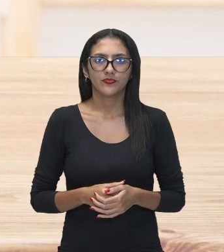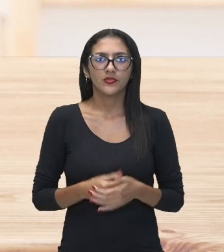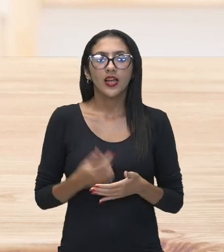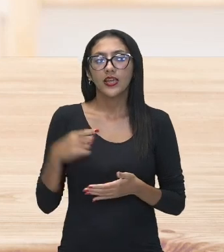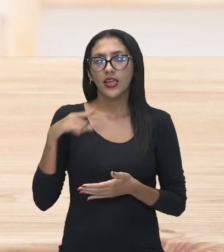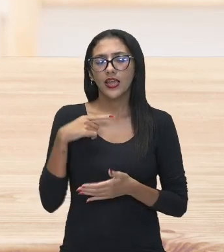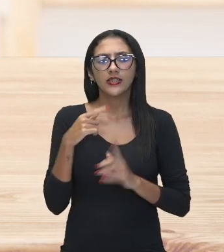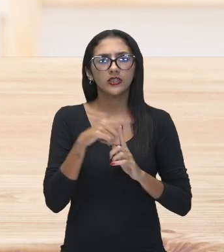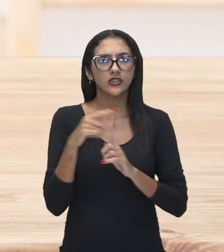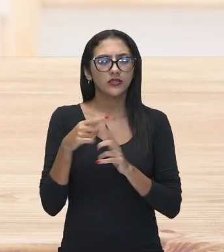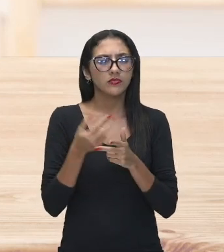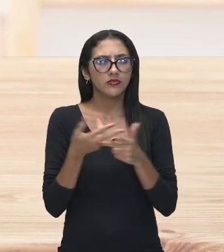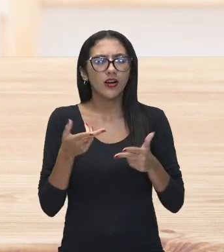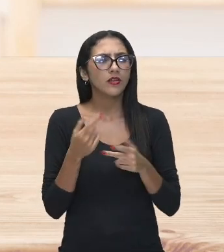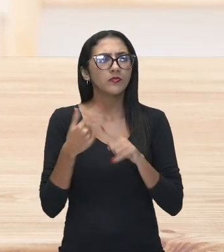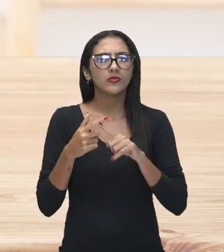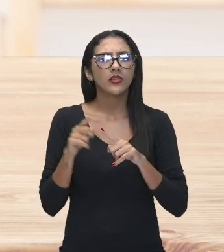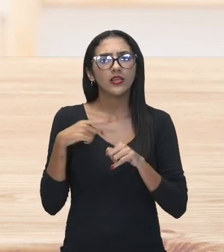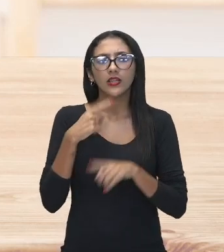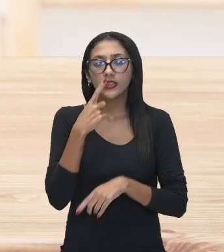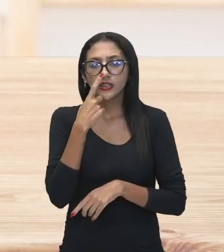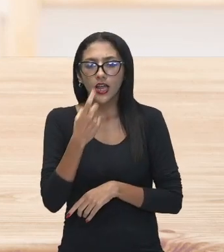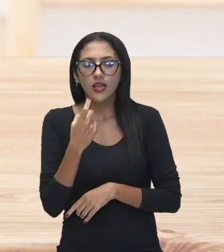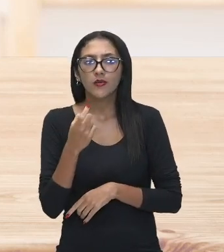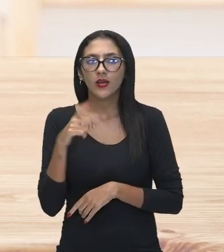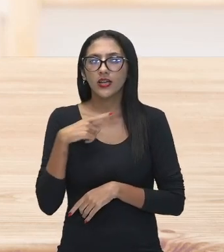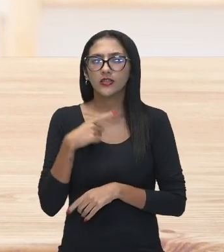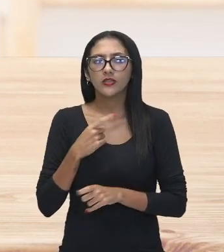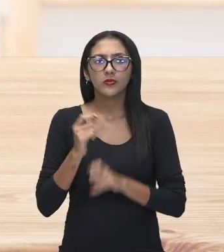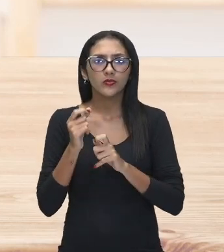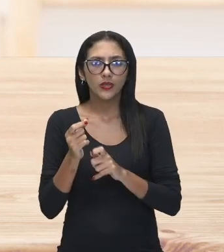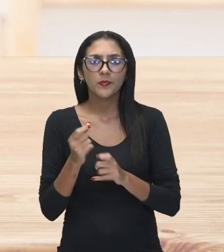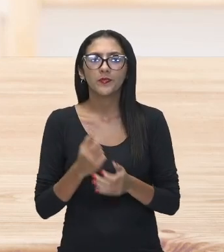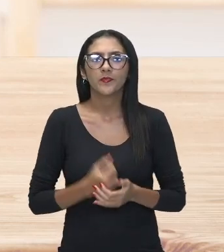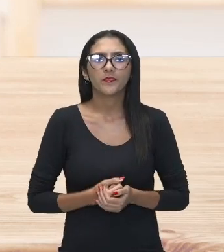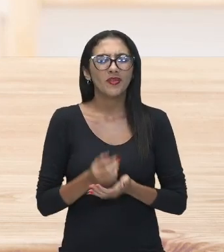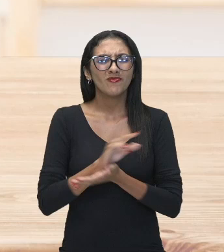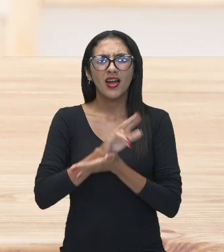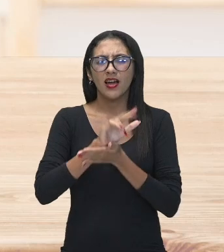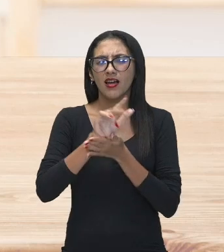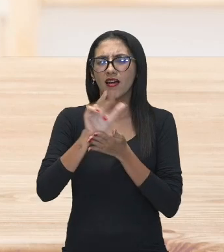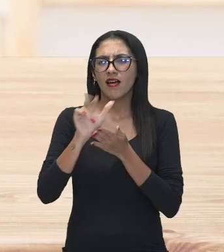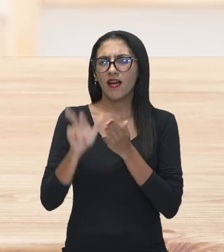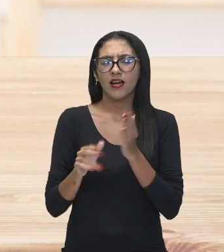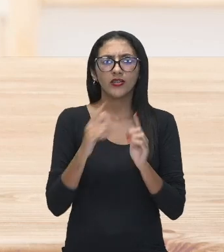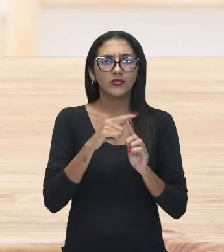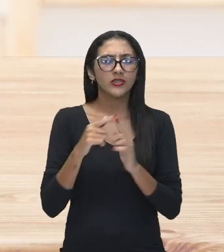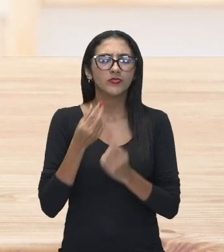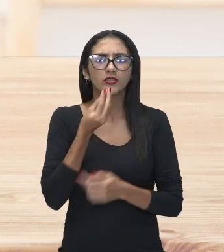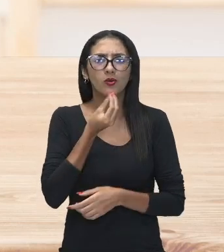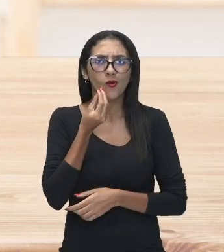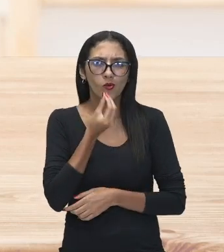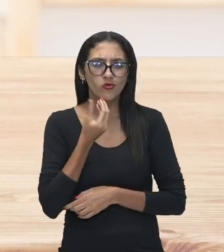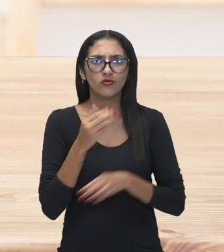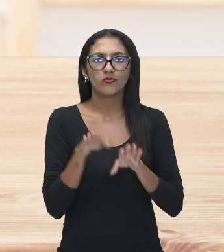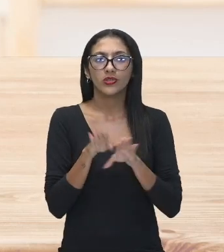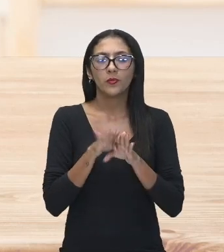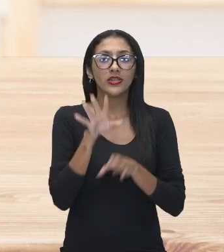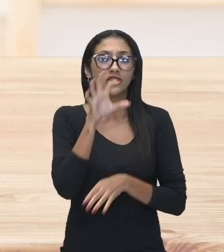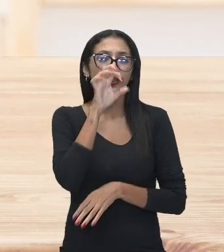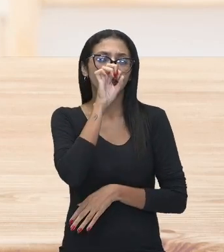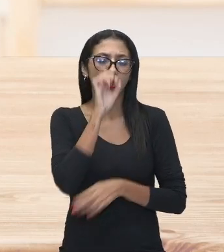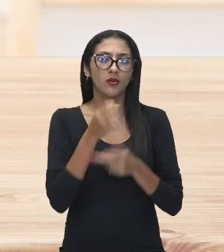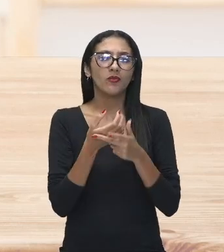esses óleos são aromáticos, eles conferem às plantas uma variedade enorme de sabores e aromas, como,